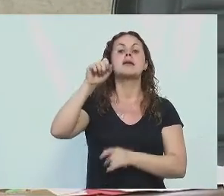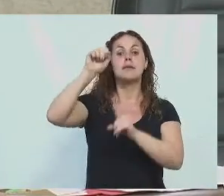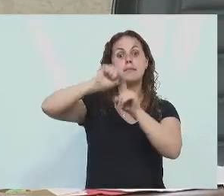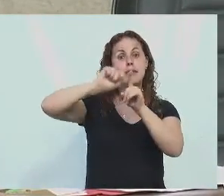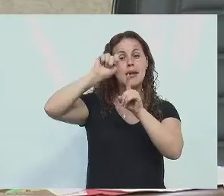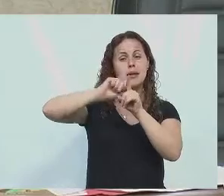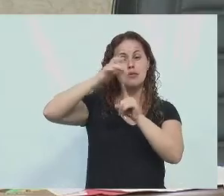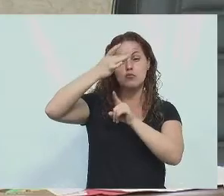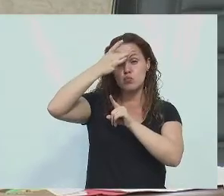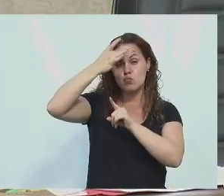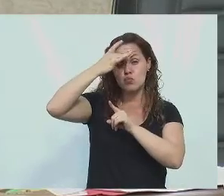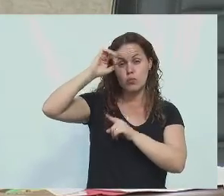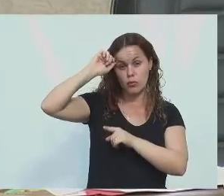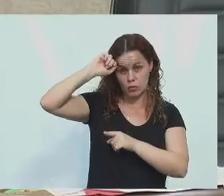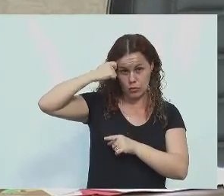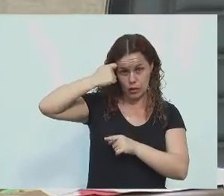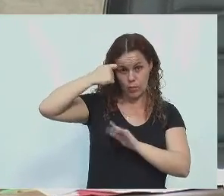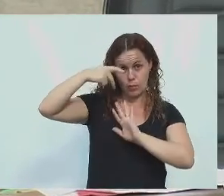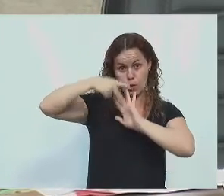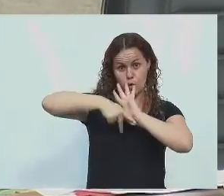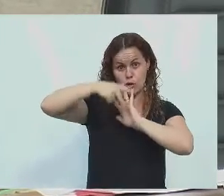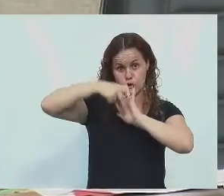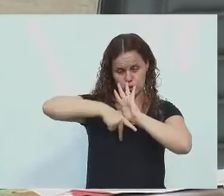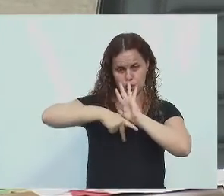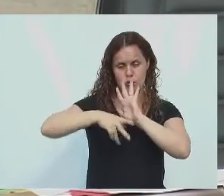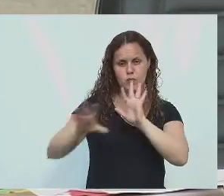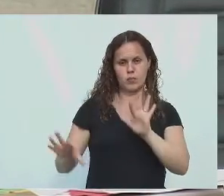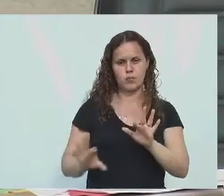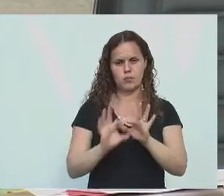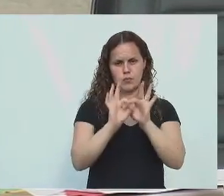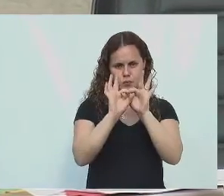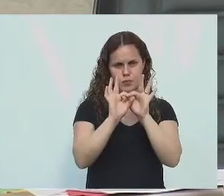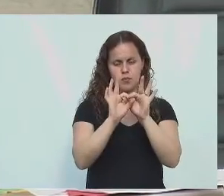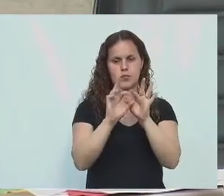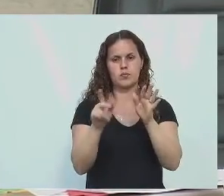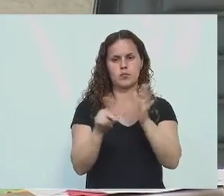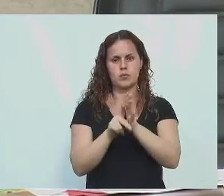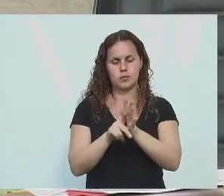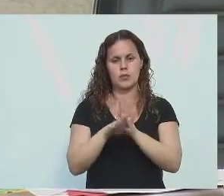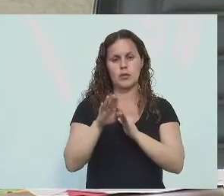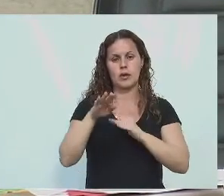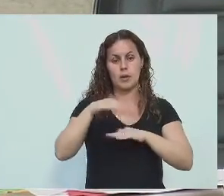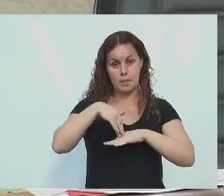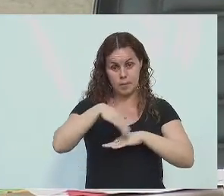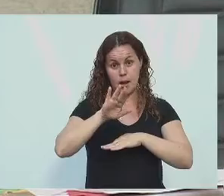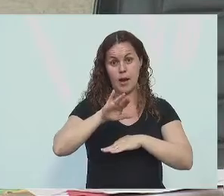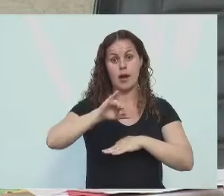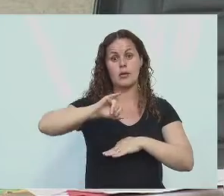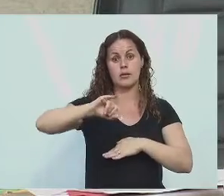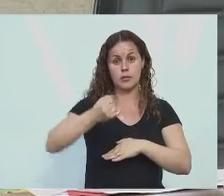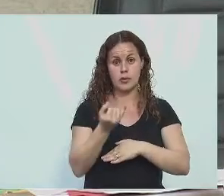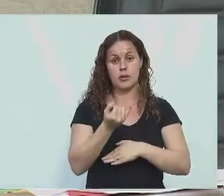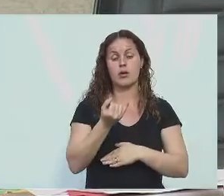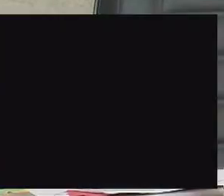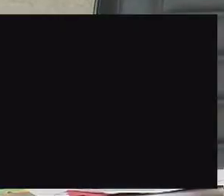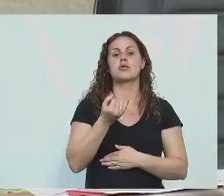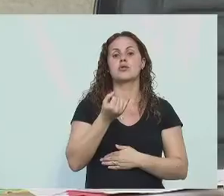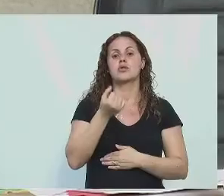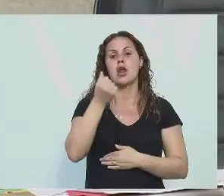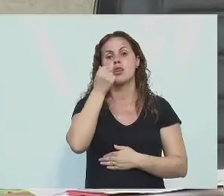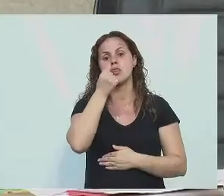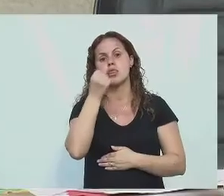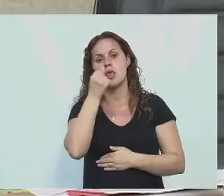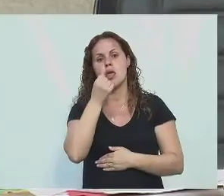negra. E esse projeto ele vem de encontro a mais oportunidades a negros e negras